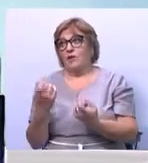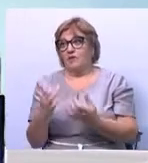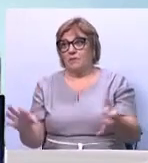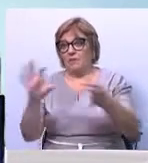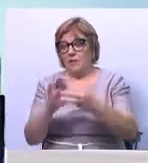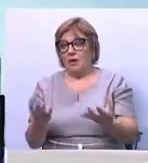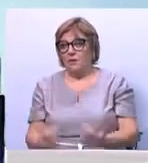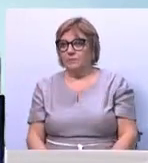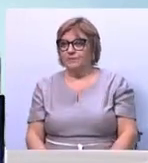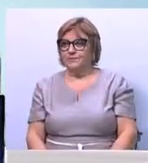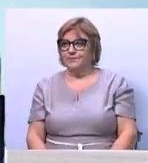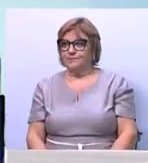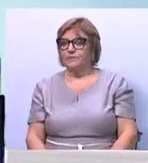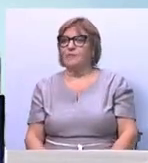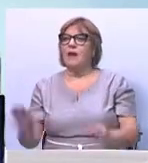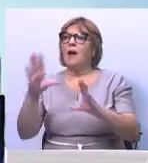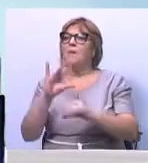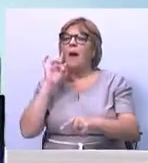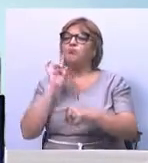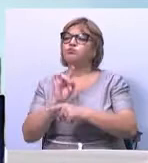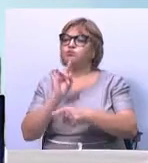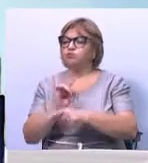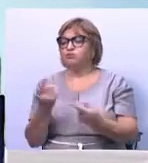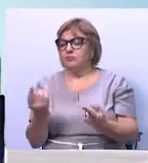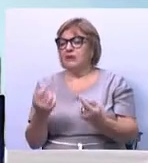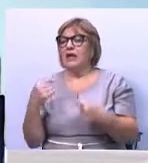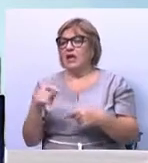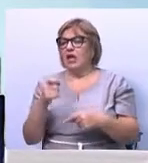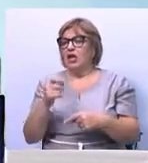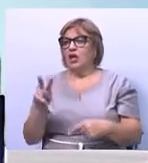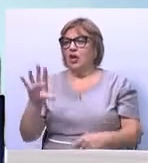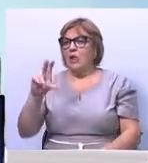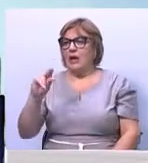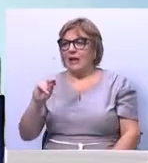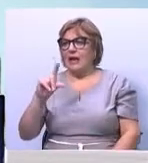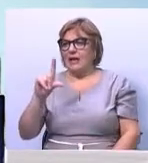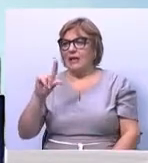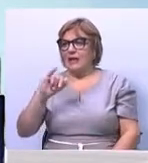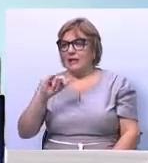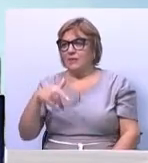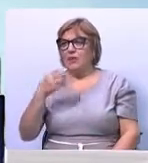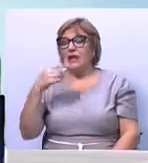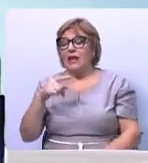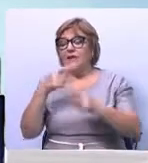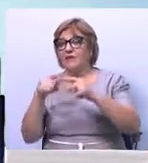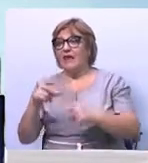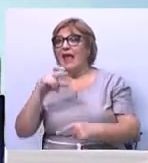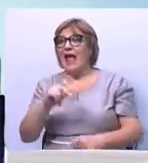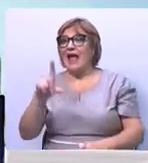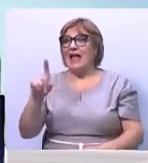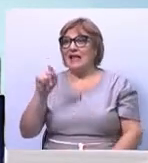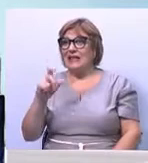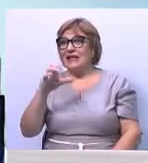necessárias. Dentro dos mais utilizados, efetivamente, temos o eucalipto, existem vários eucaliptos, temos o alecrim, também existem